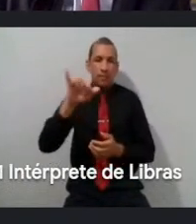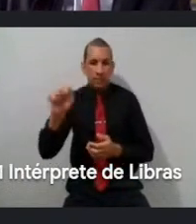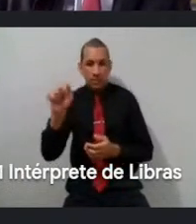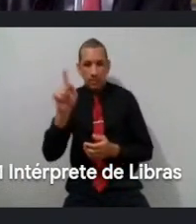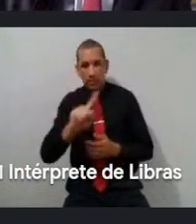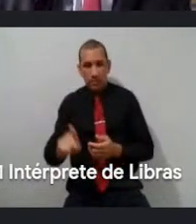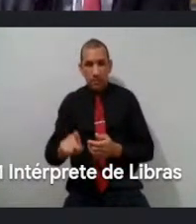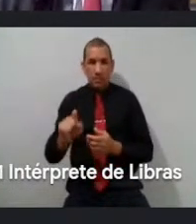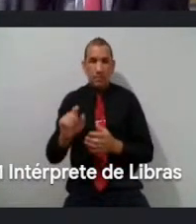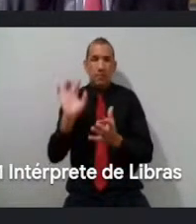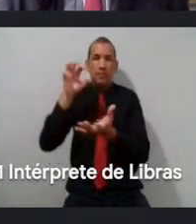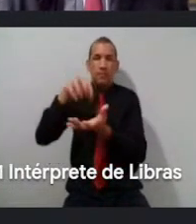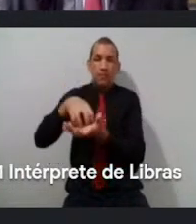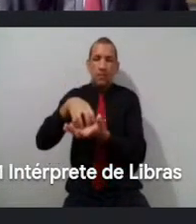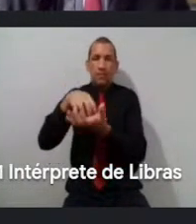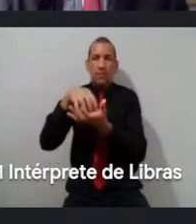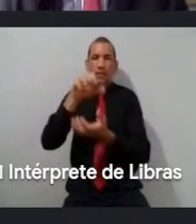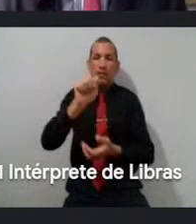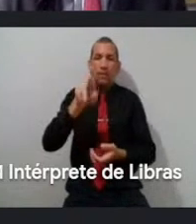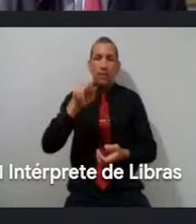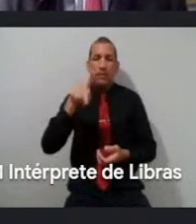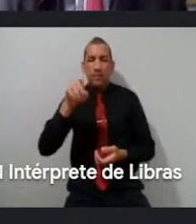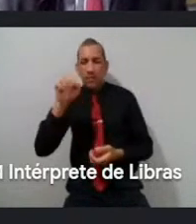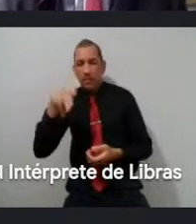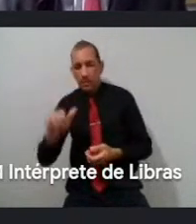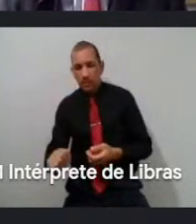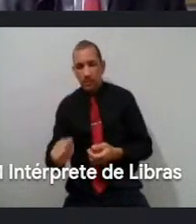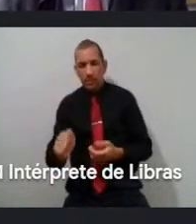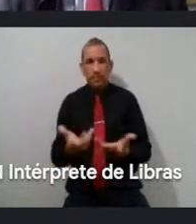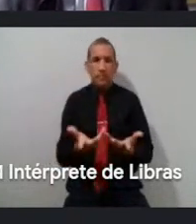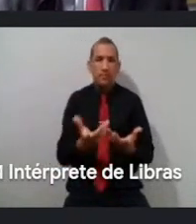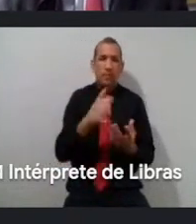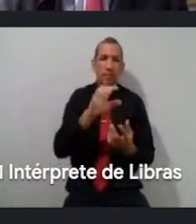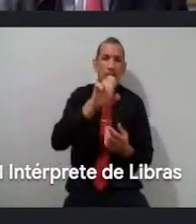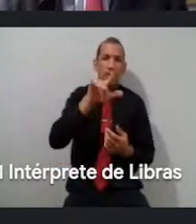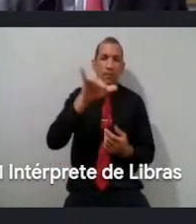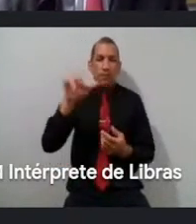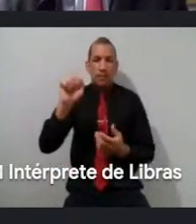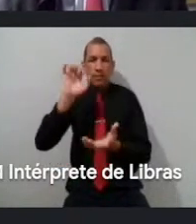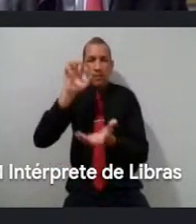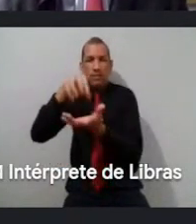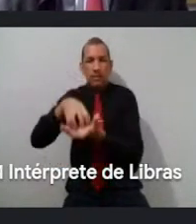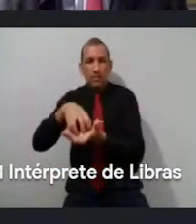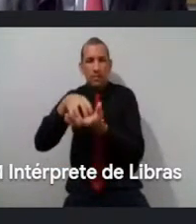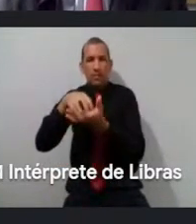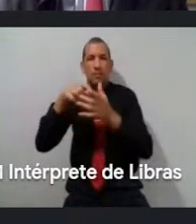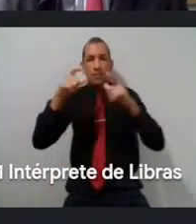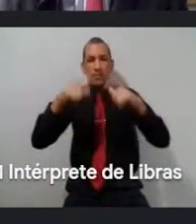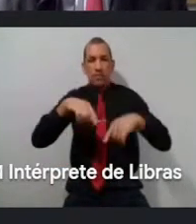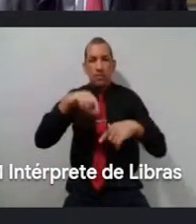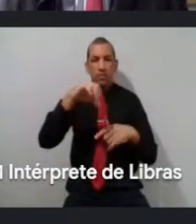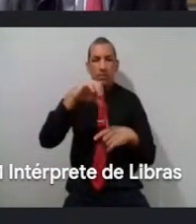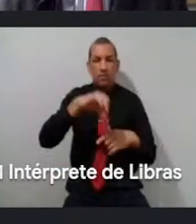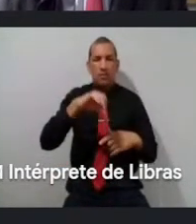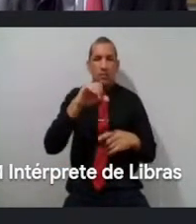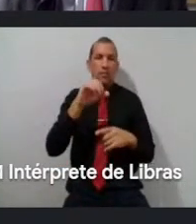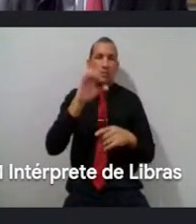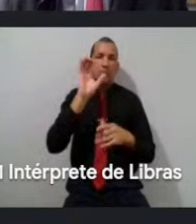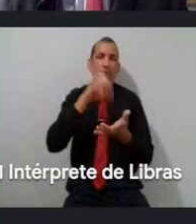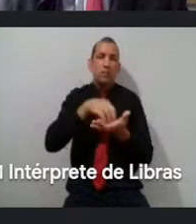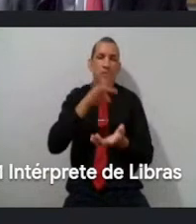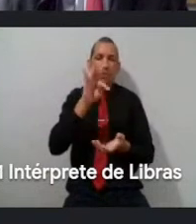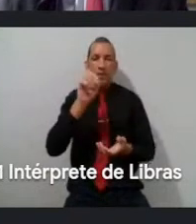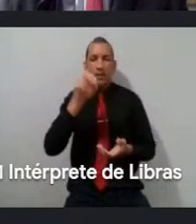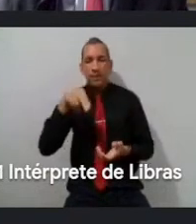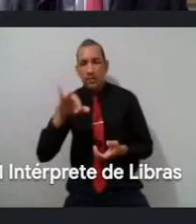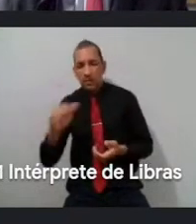zona eleitoral de Arapoema Elias Mesquita Lopes chefe do cartório da 9ª zona eleitoral de Tocantinópolis